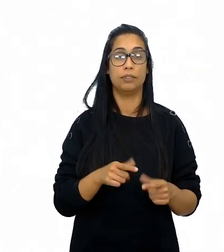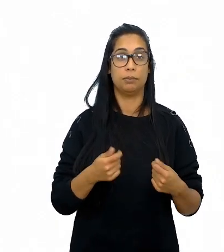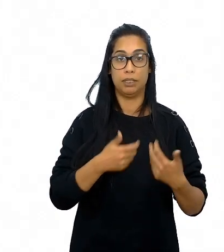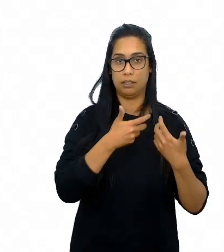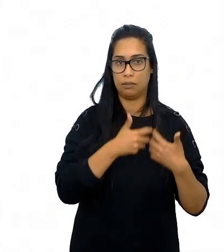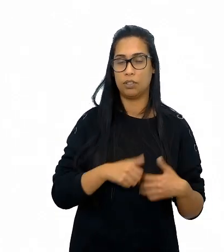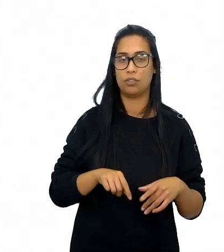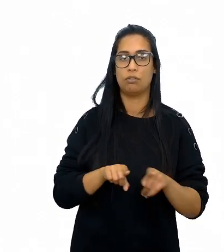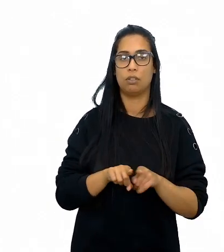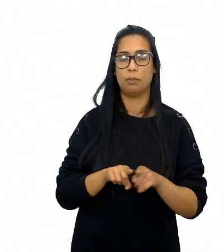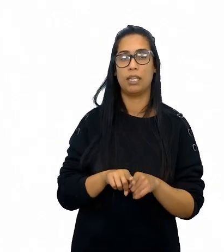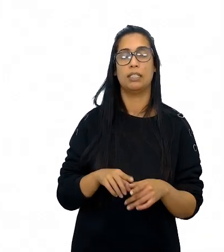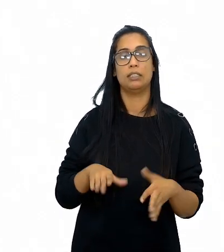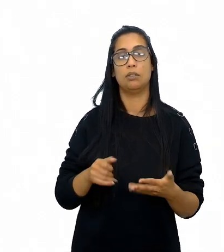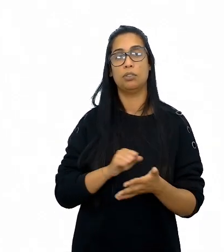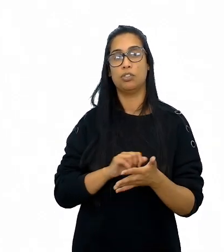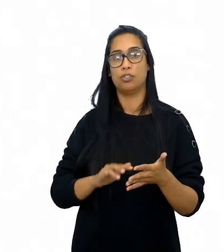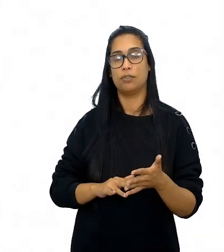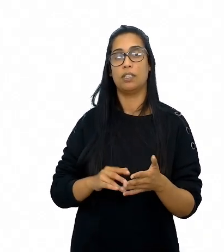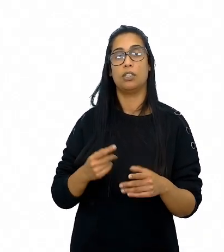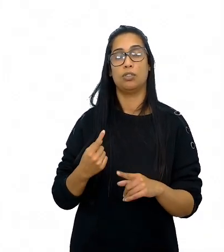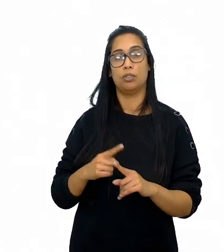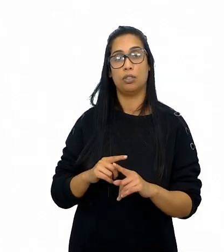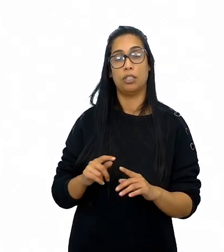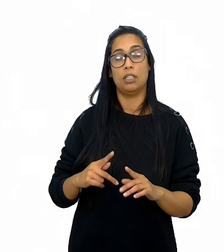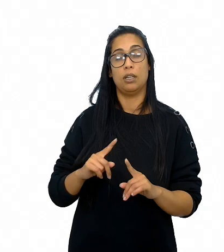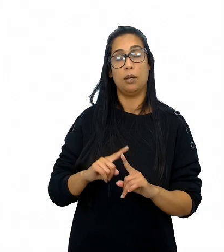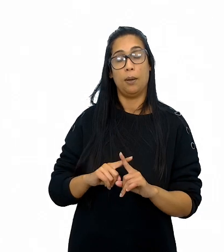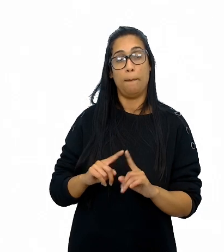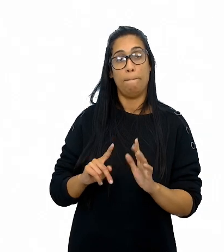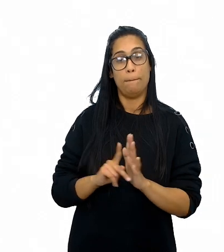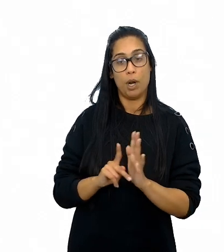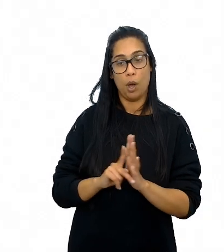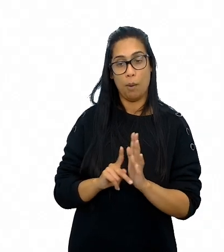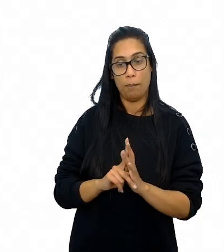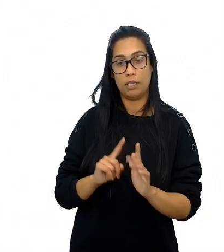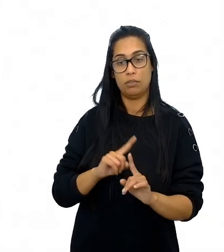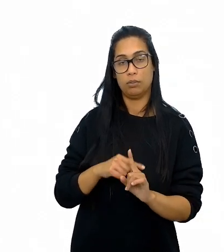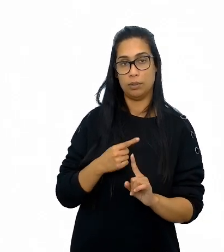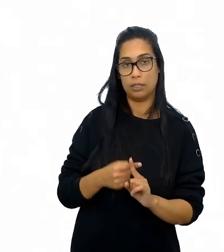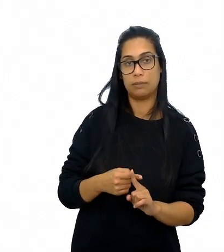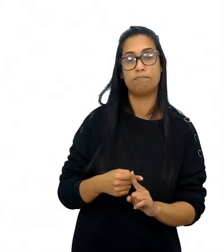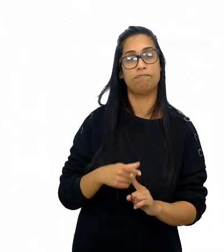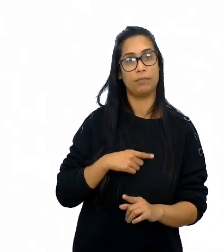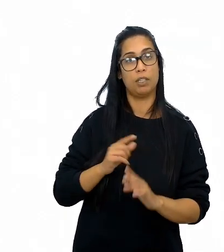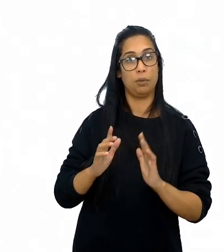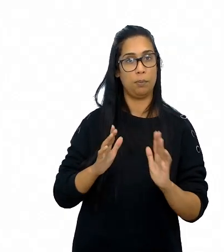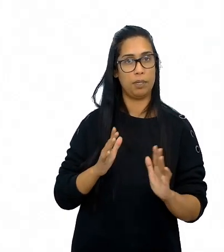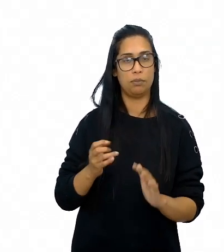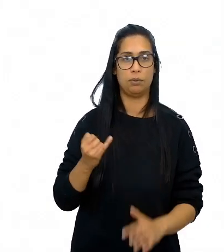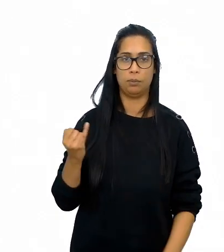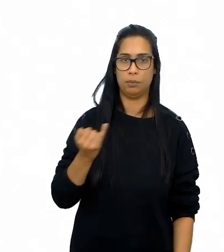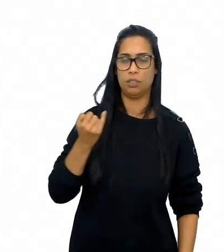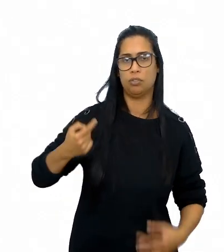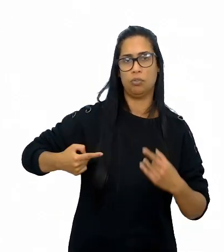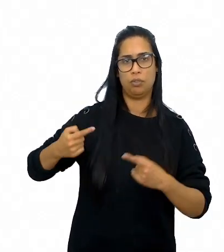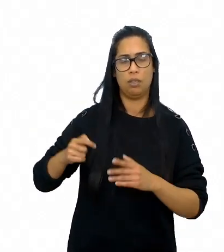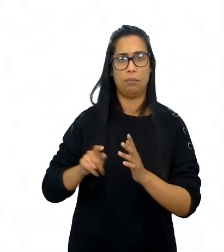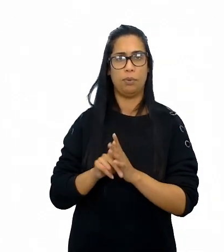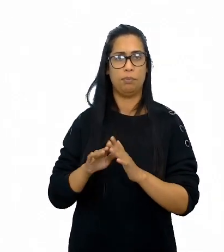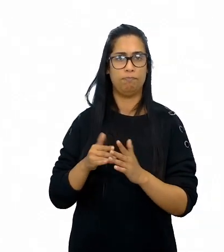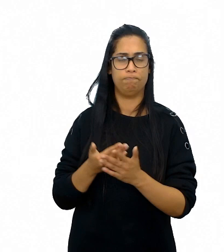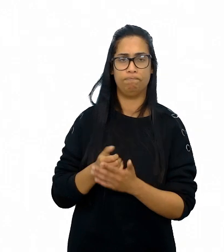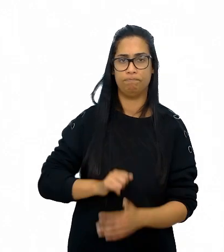A atividade de desdobramento, se a gente consegue ter esse momento tão rico, né, de discussão nas escolas,